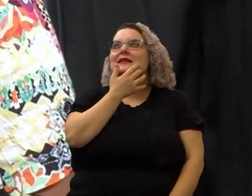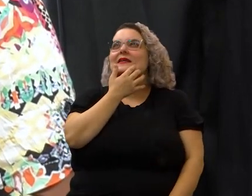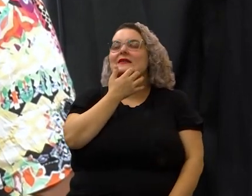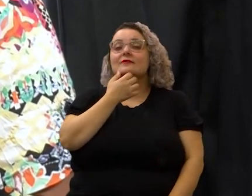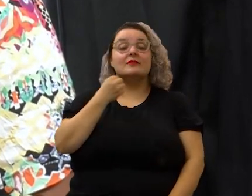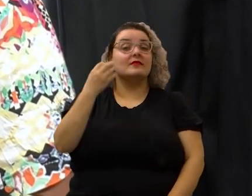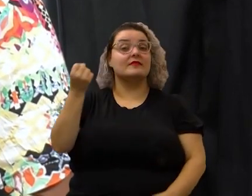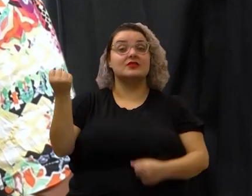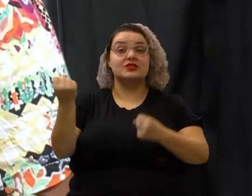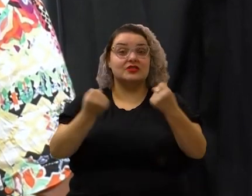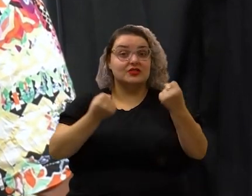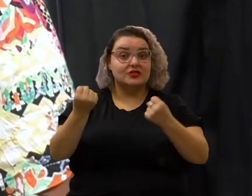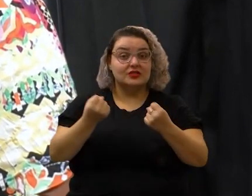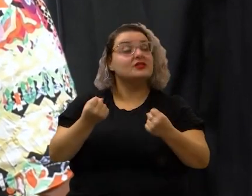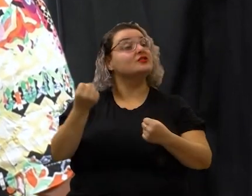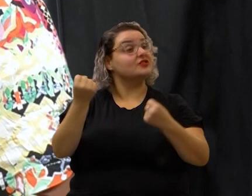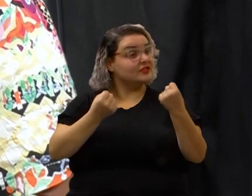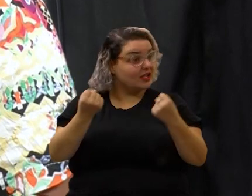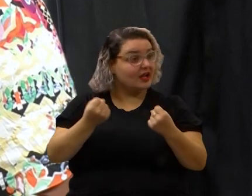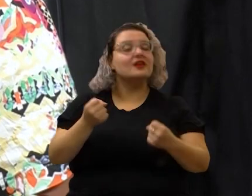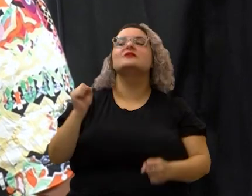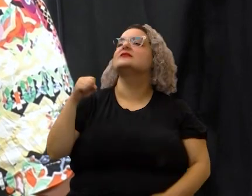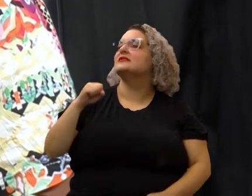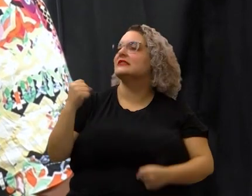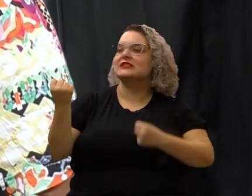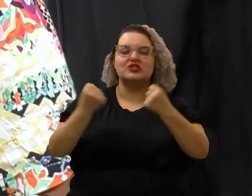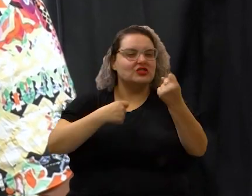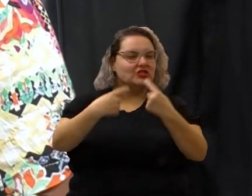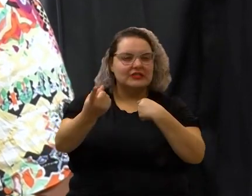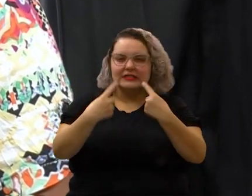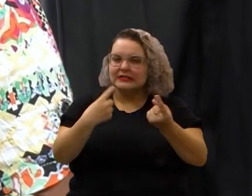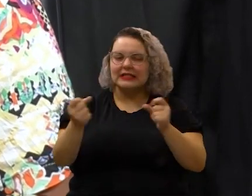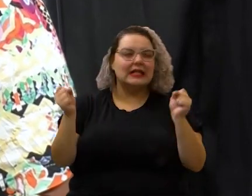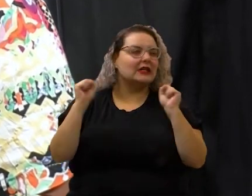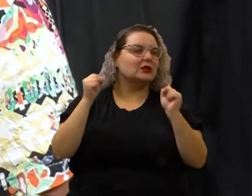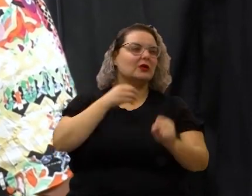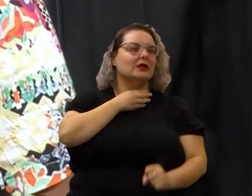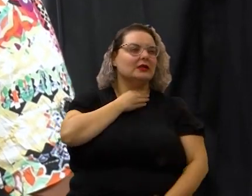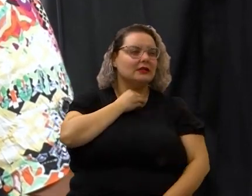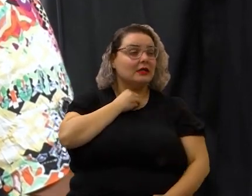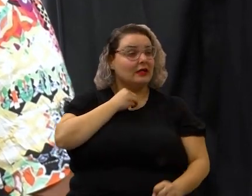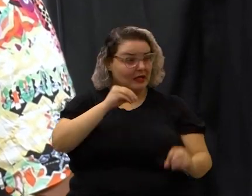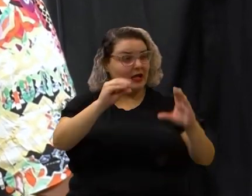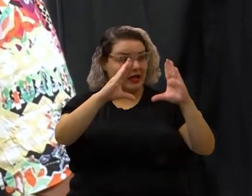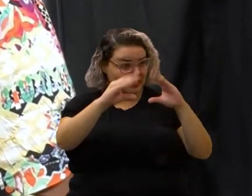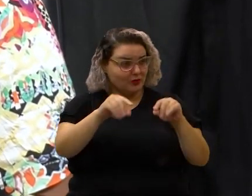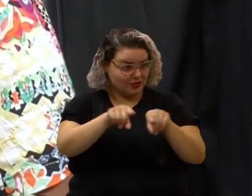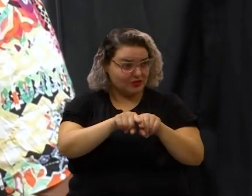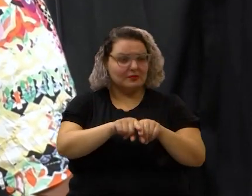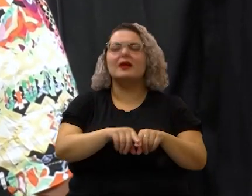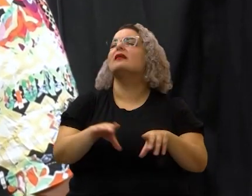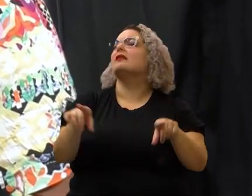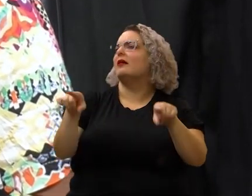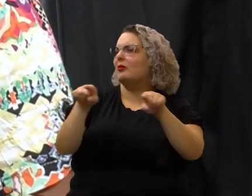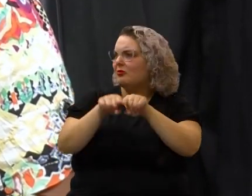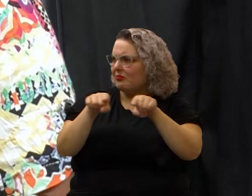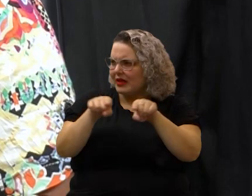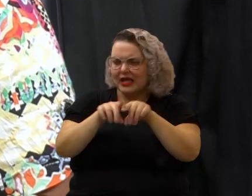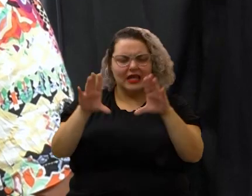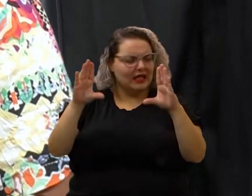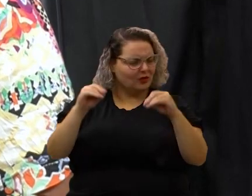assim. Adoro viajar de carro. De carro. Adoro dirigir em estrada. Dirige à noite também?